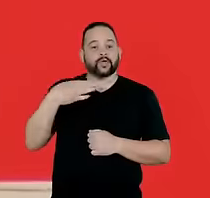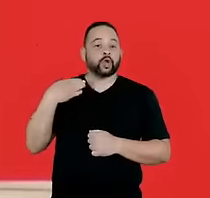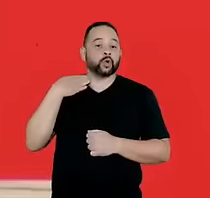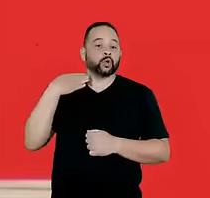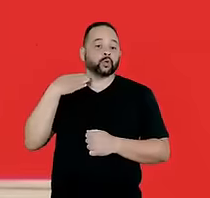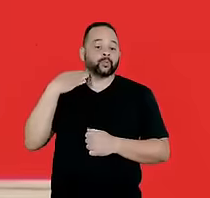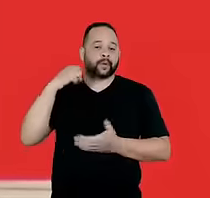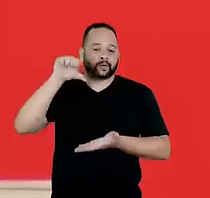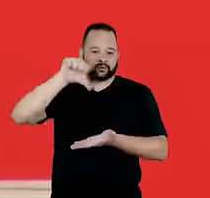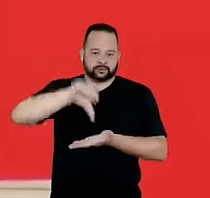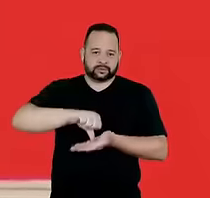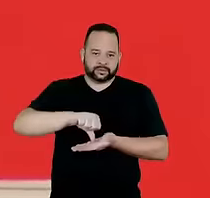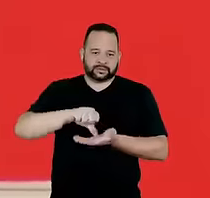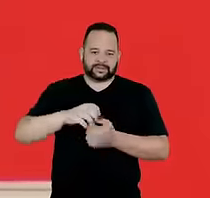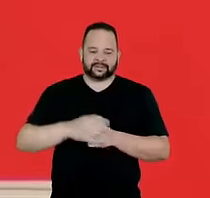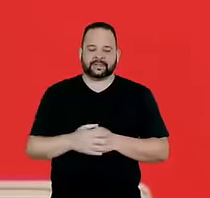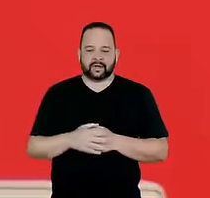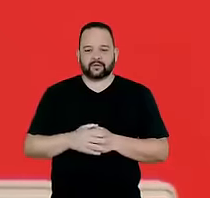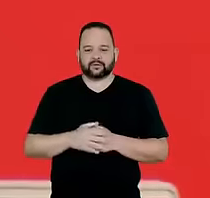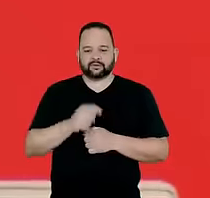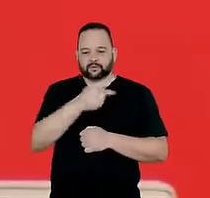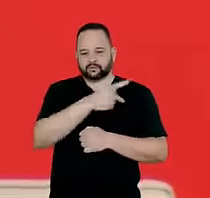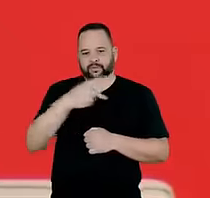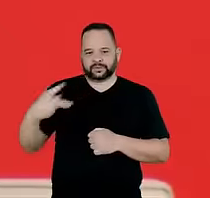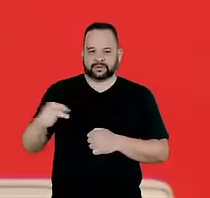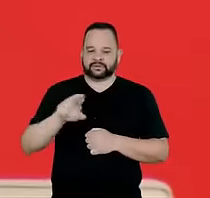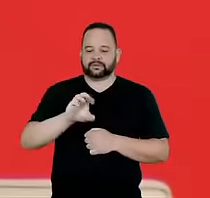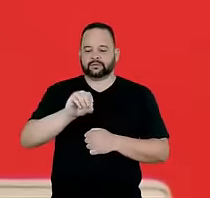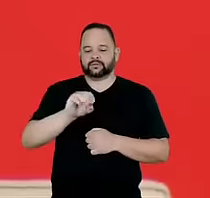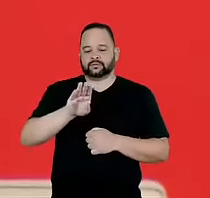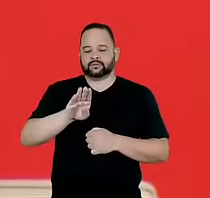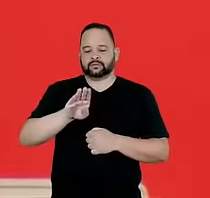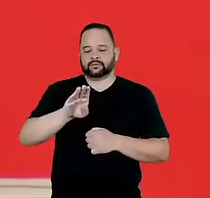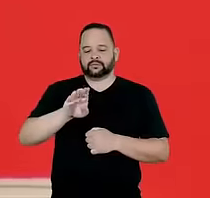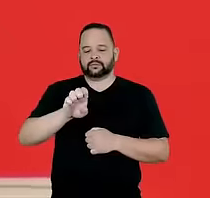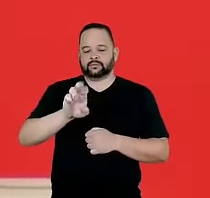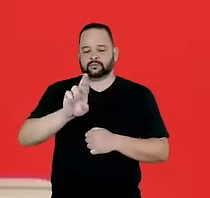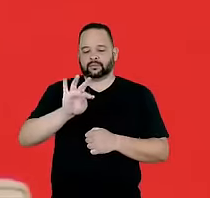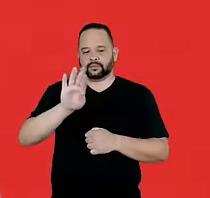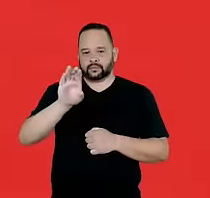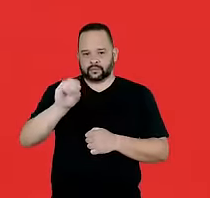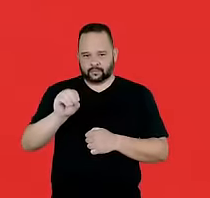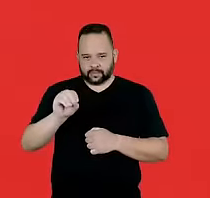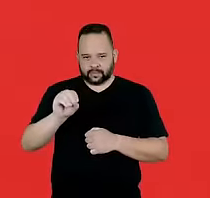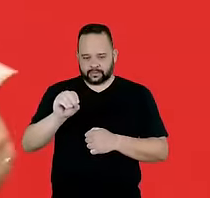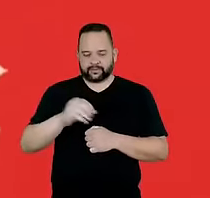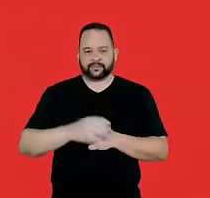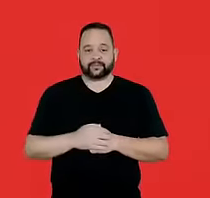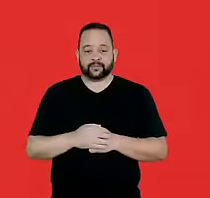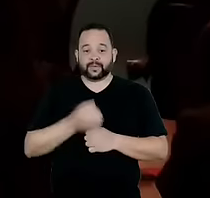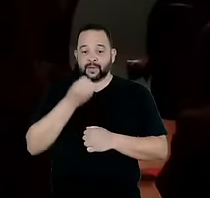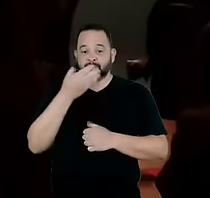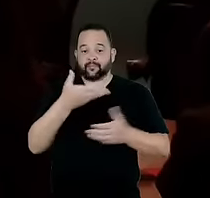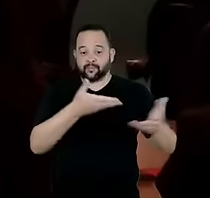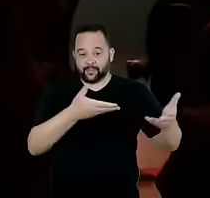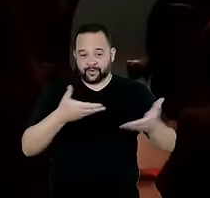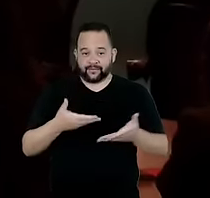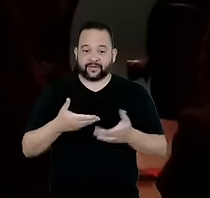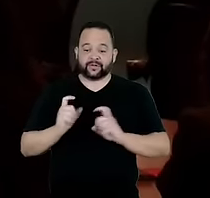Roberto Campos Neto portanto seja muito bem-vindo ao nosso Fórum de estratégias de investimento